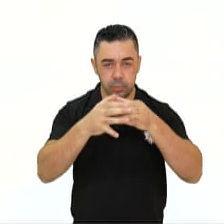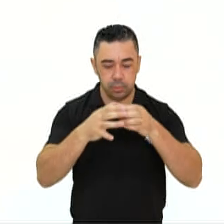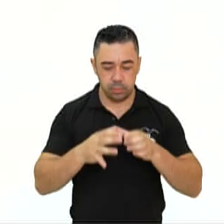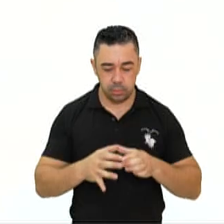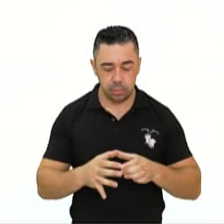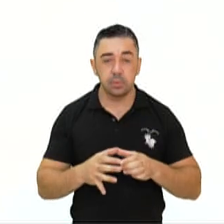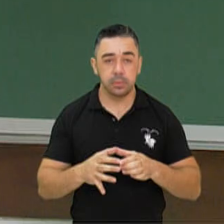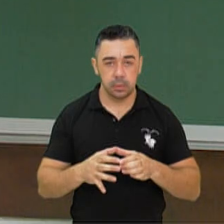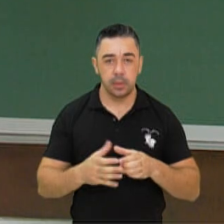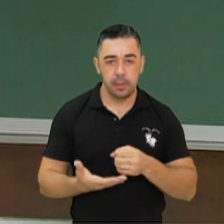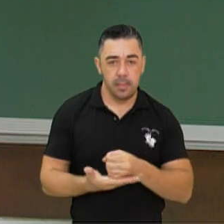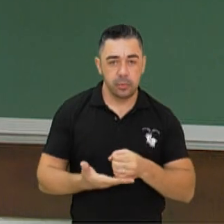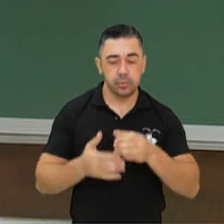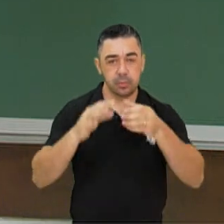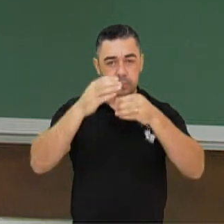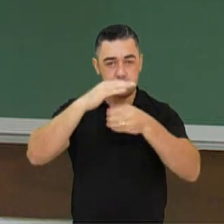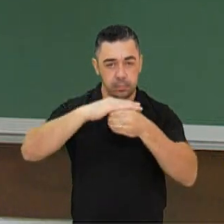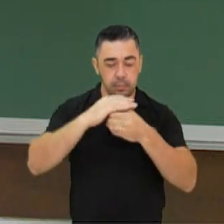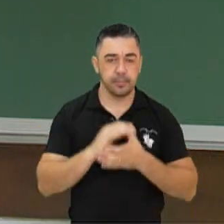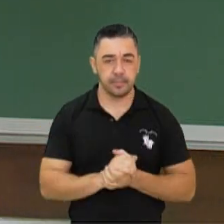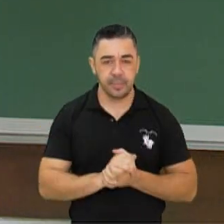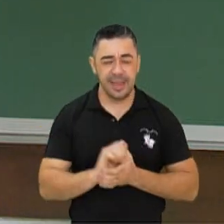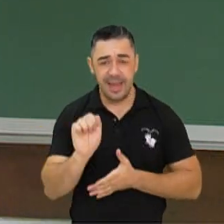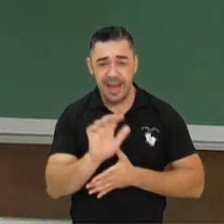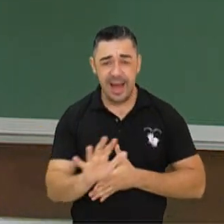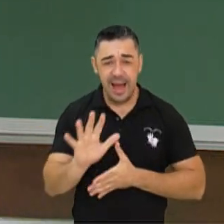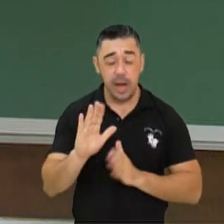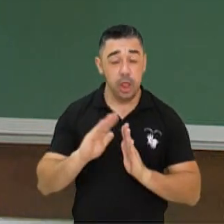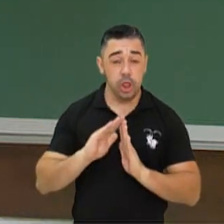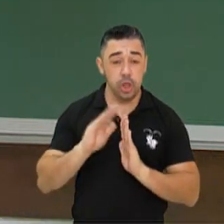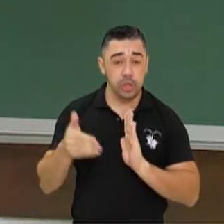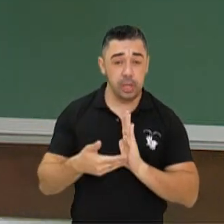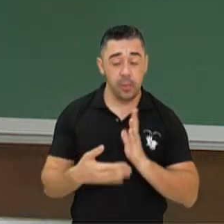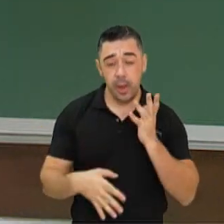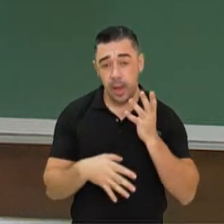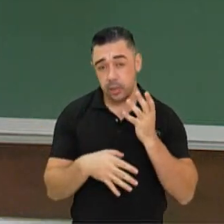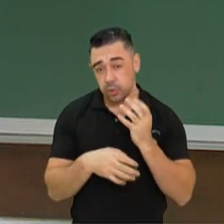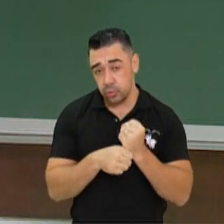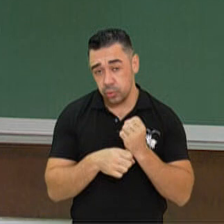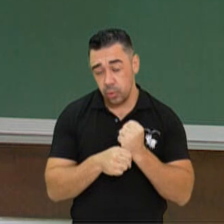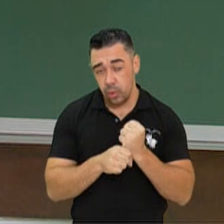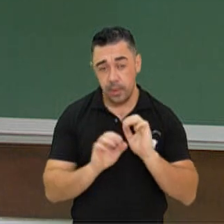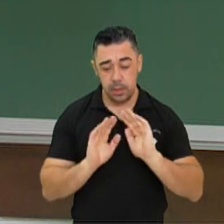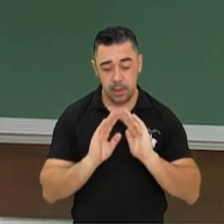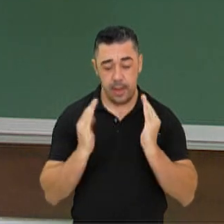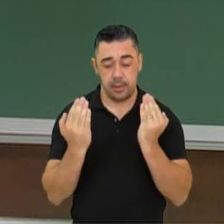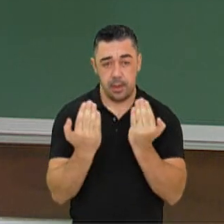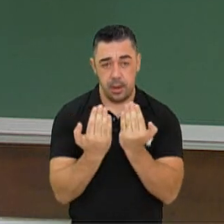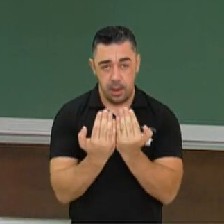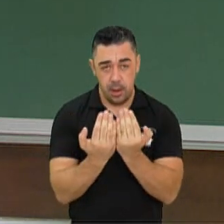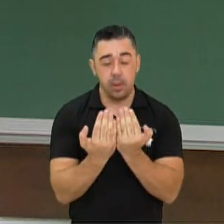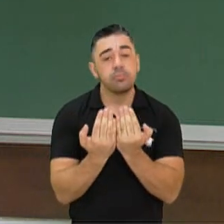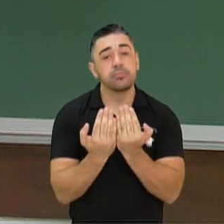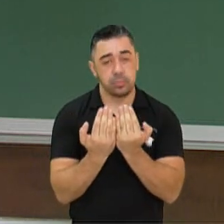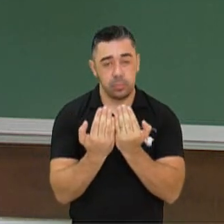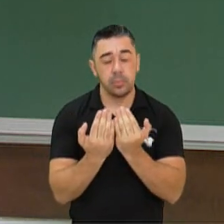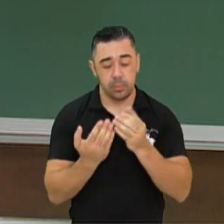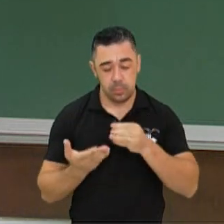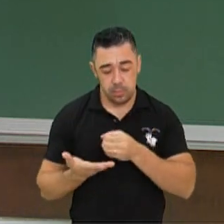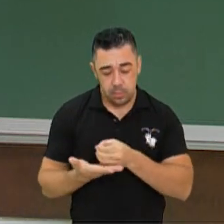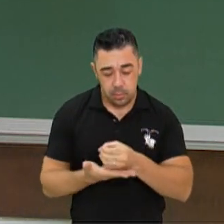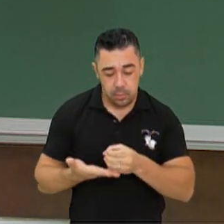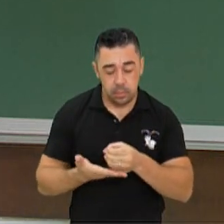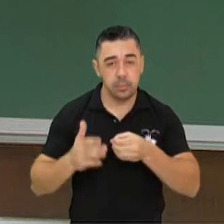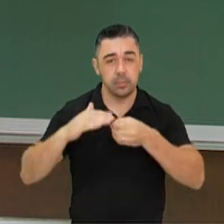e base inferior. E a área total nada mais é do que a soma da área lateral com a área das duas bases